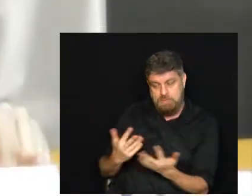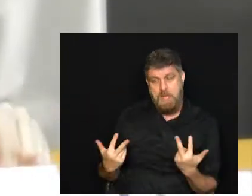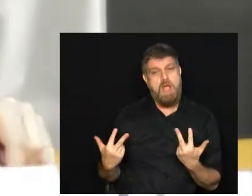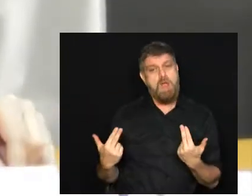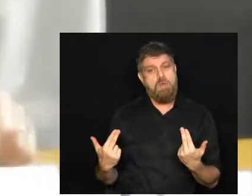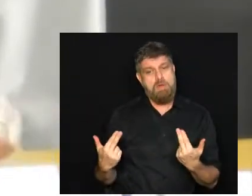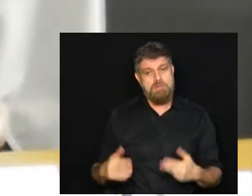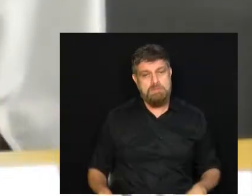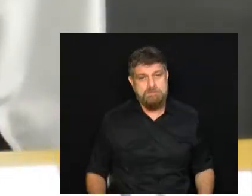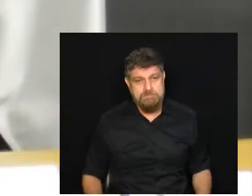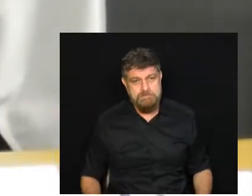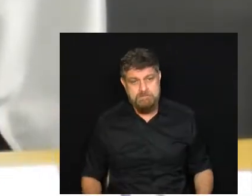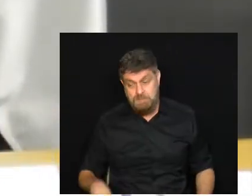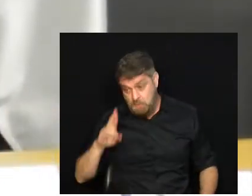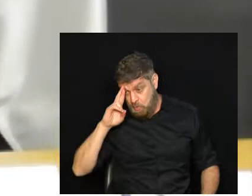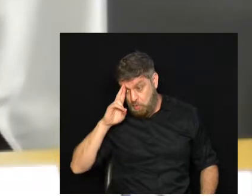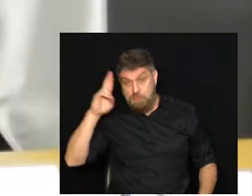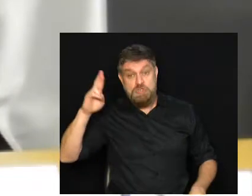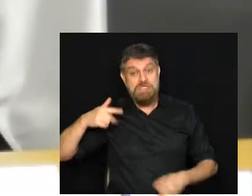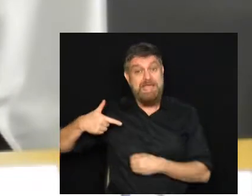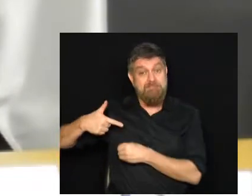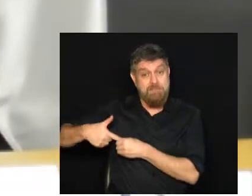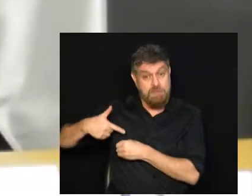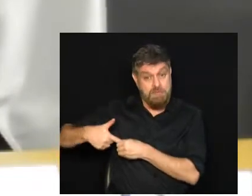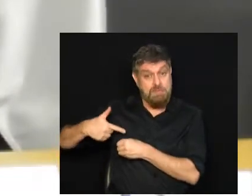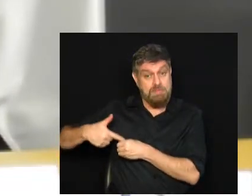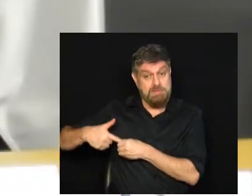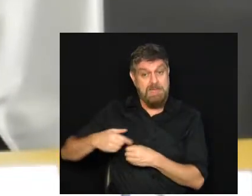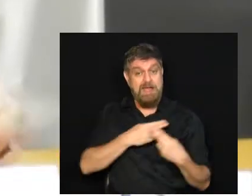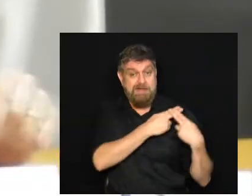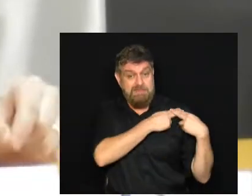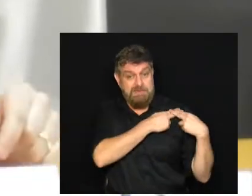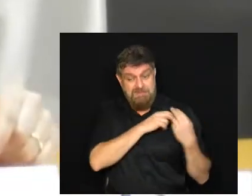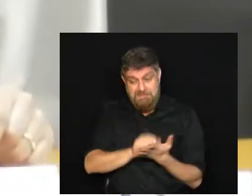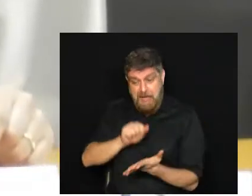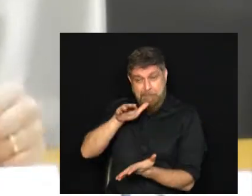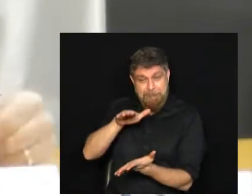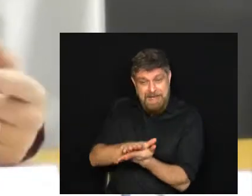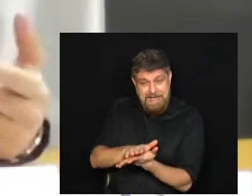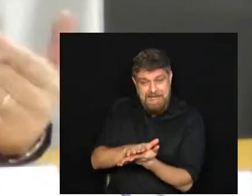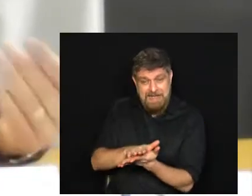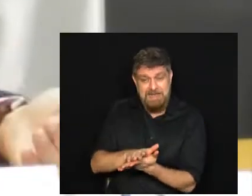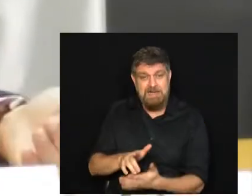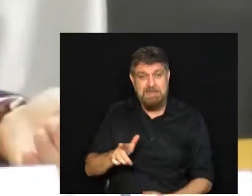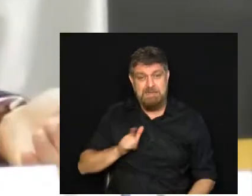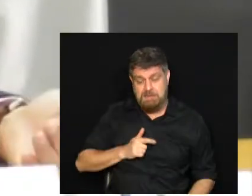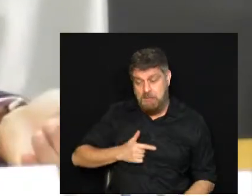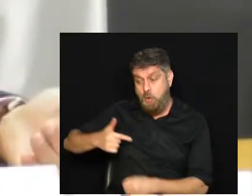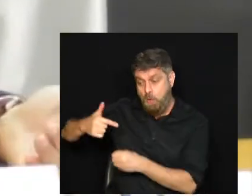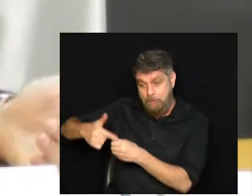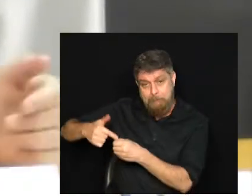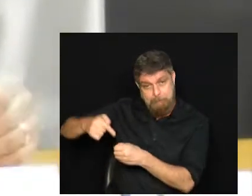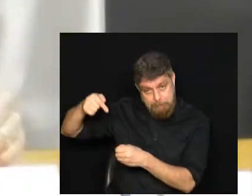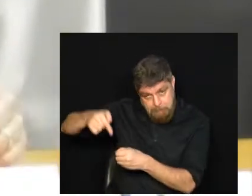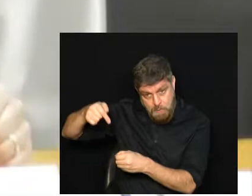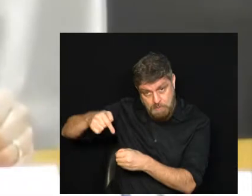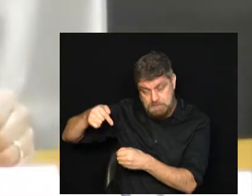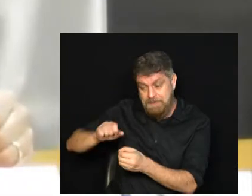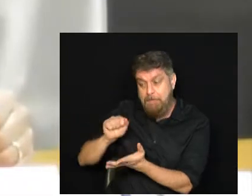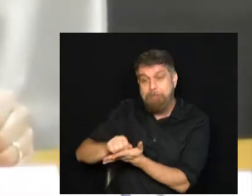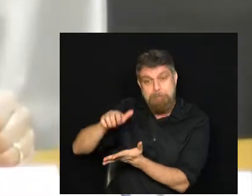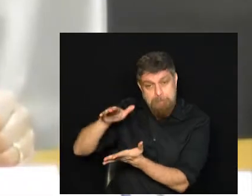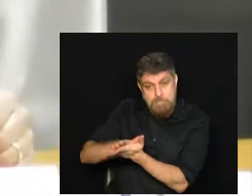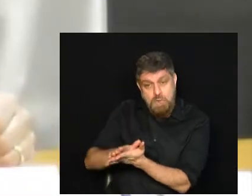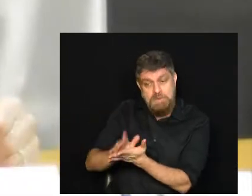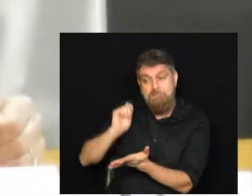multa. O dono do posto de combustível pagará uma multa, ou na verdade o posto de combustível, pagará